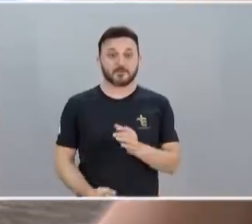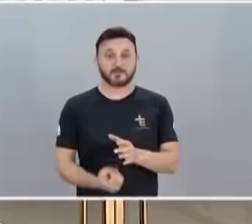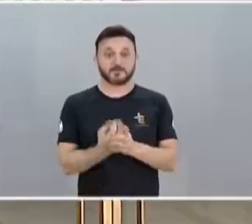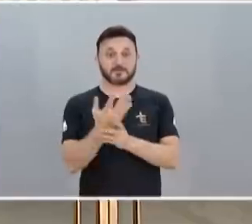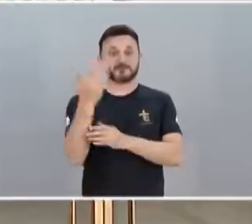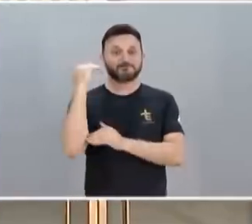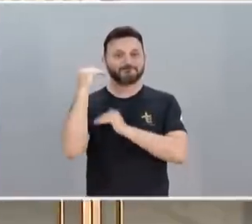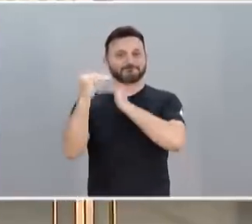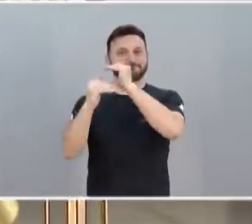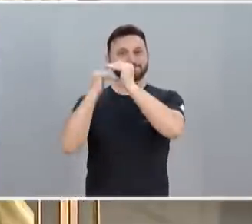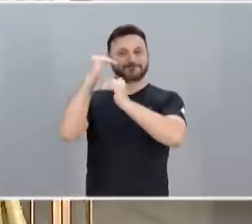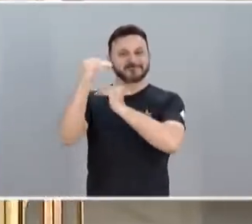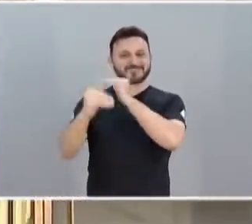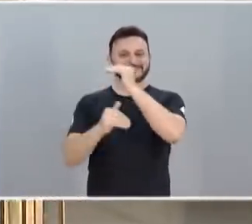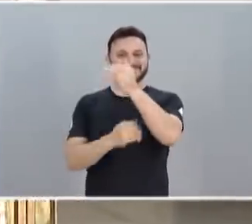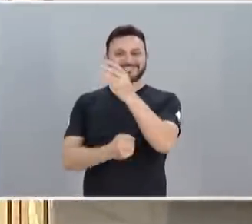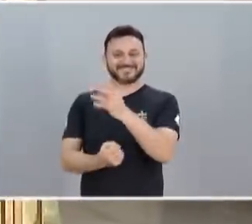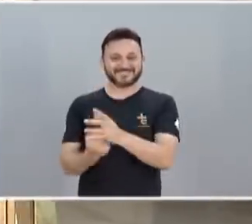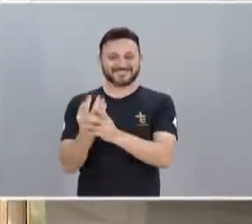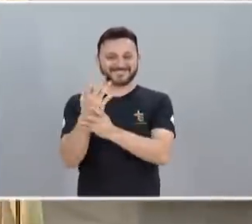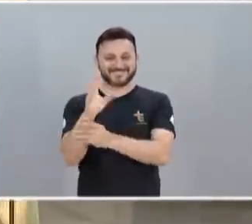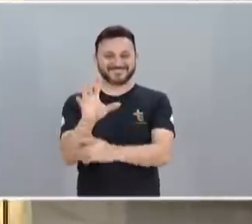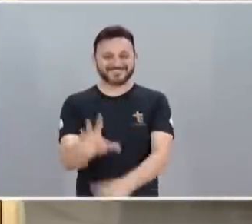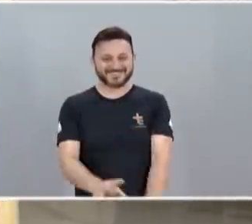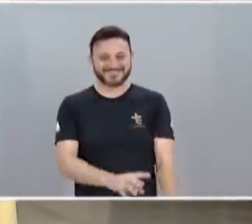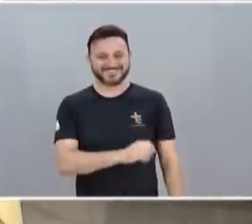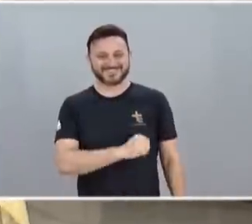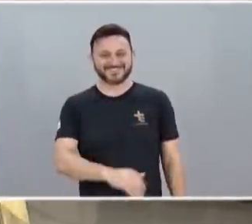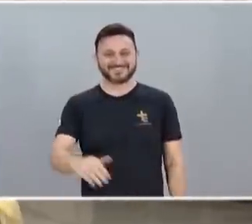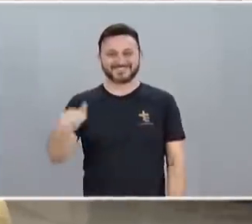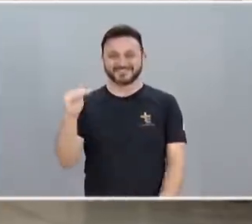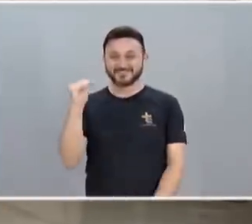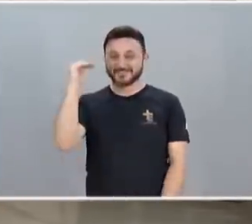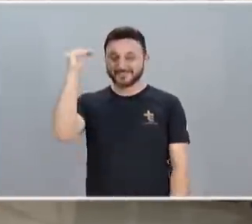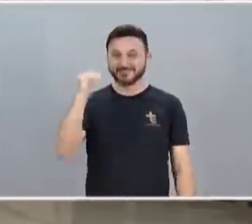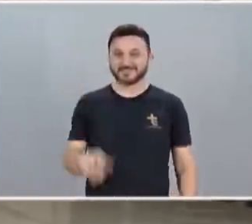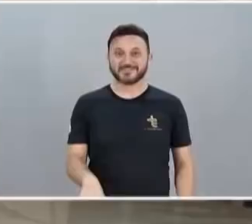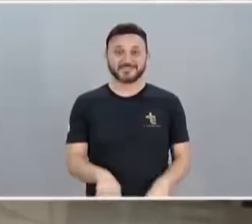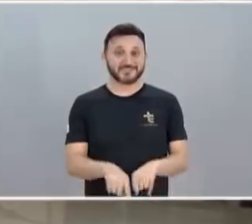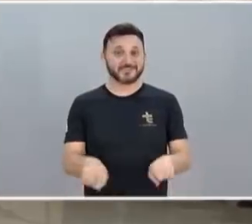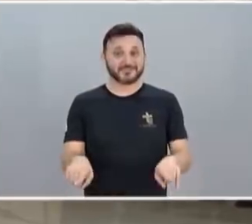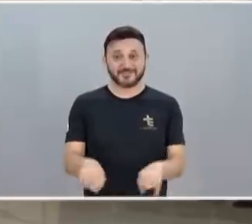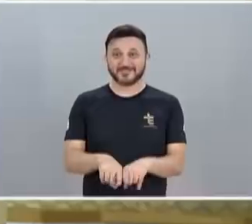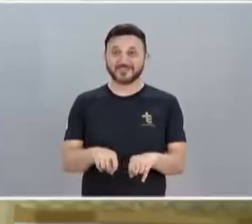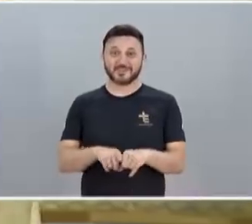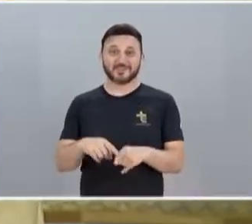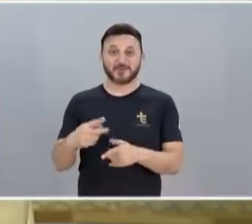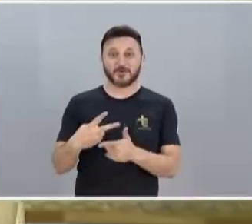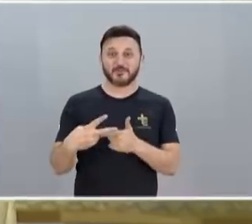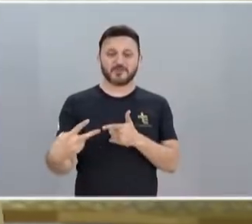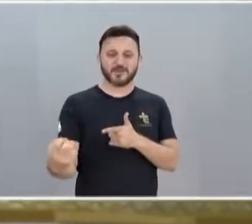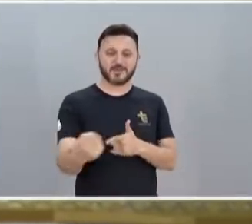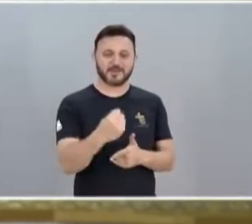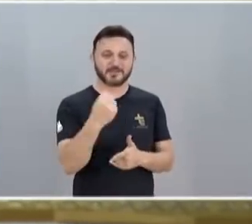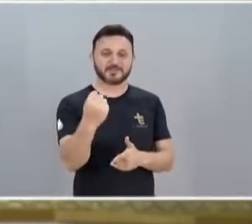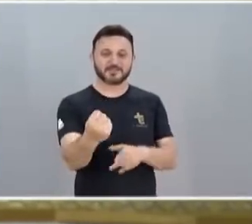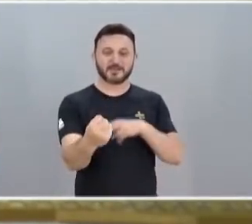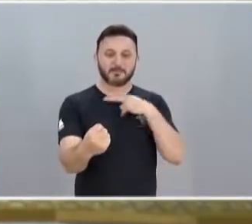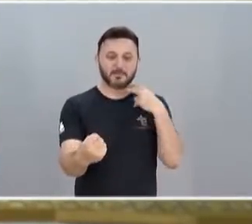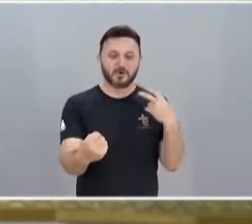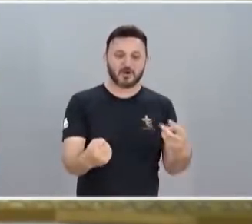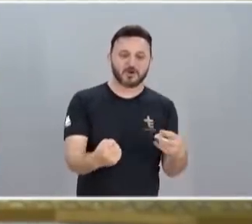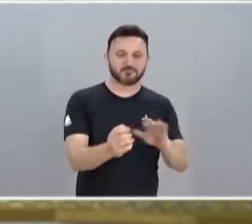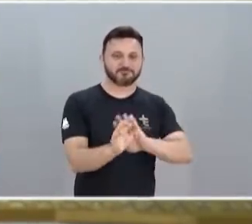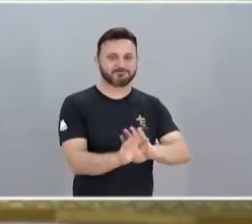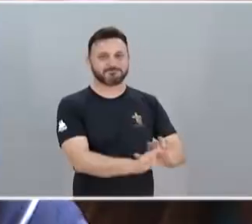vida, é fruto que cresce do amor, é vida que vence a morte, é vida